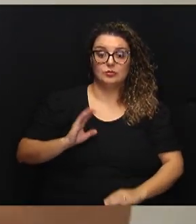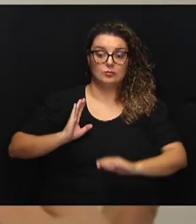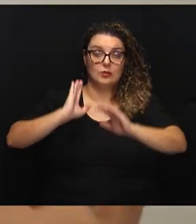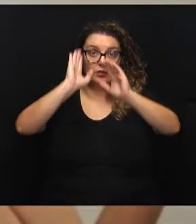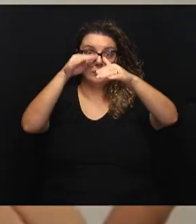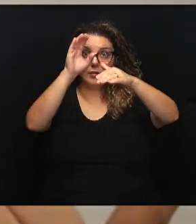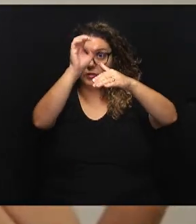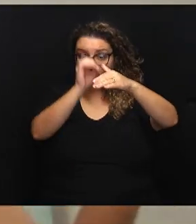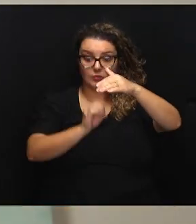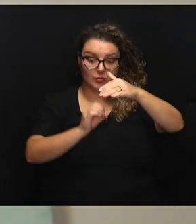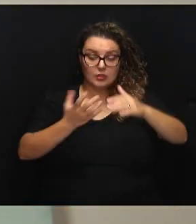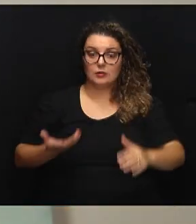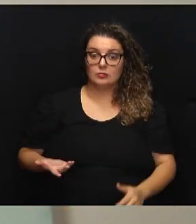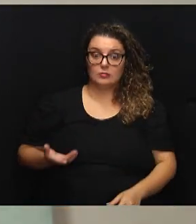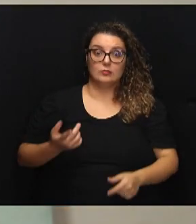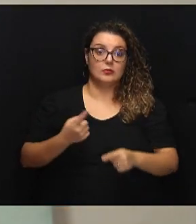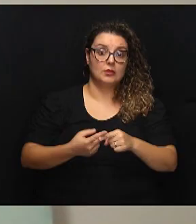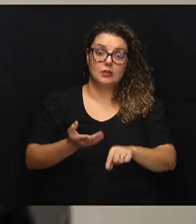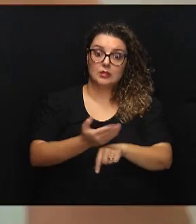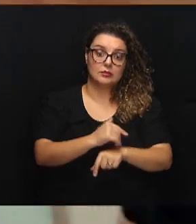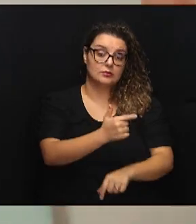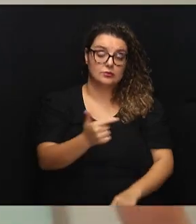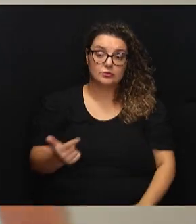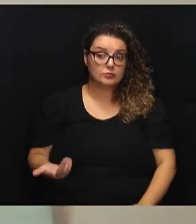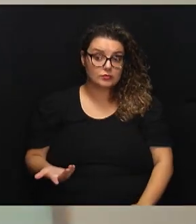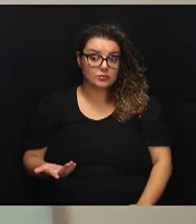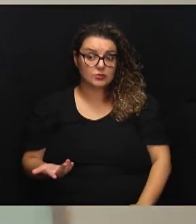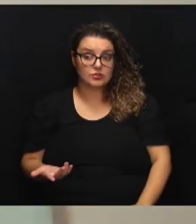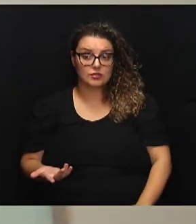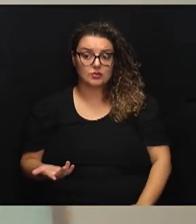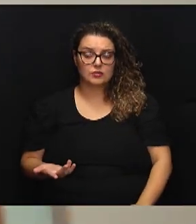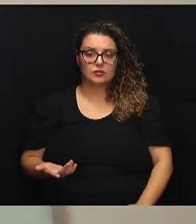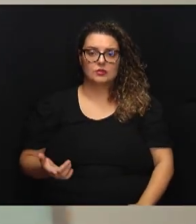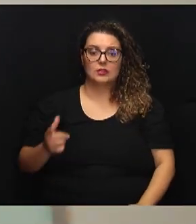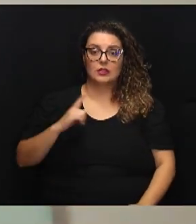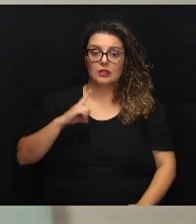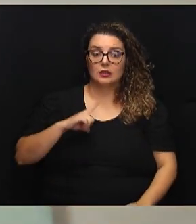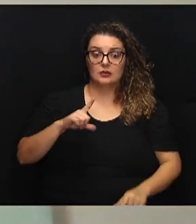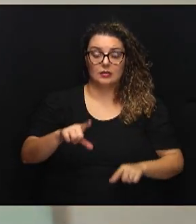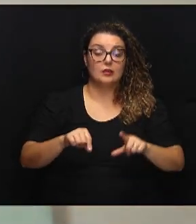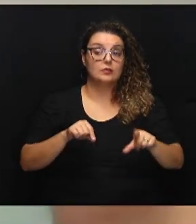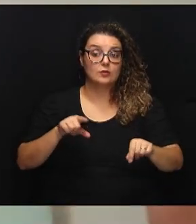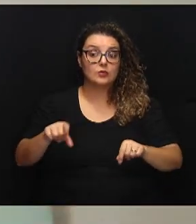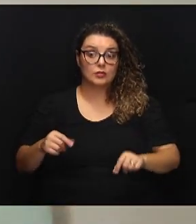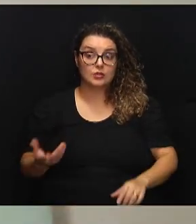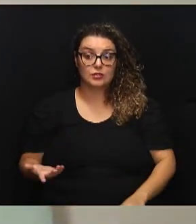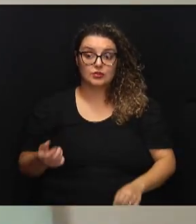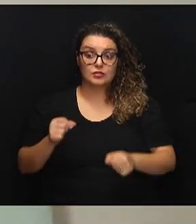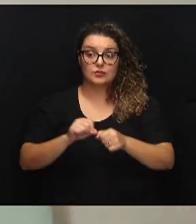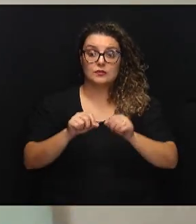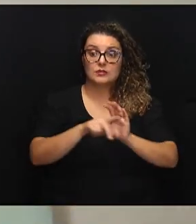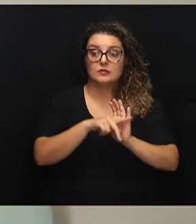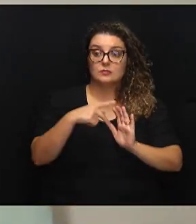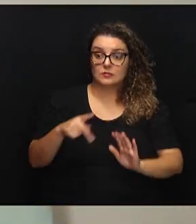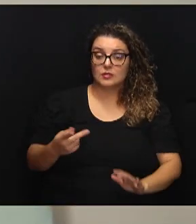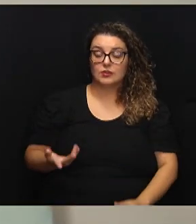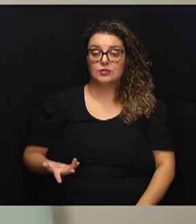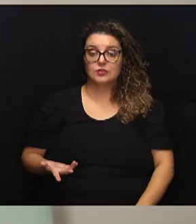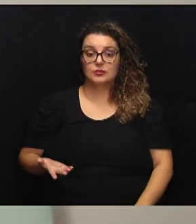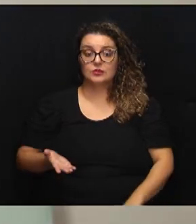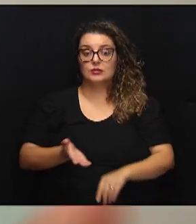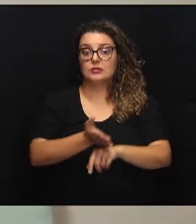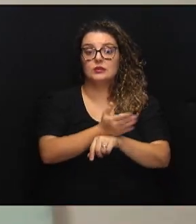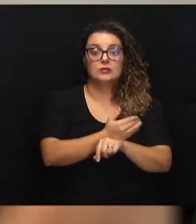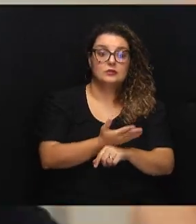próximo que antes eu não tinha, né? E agora, assim, a gente tem essas opções de fazer parte, né? Que antes era